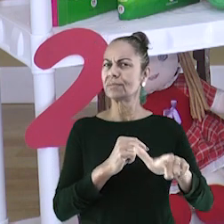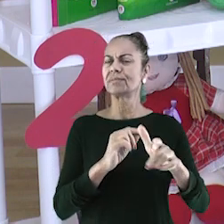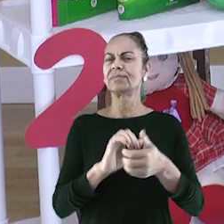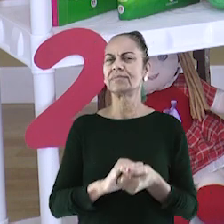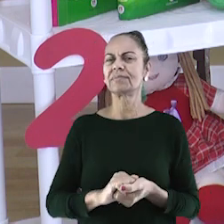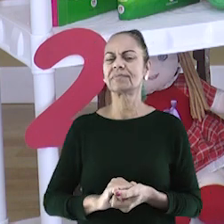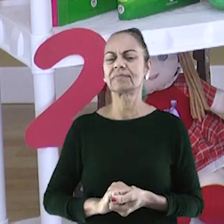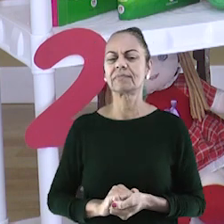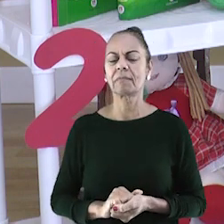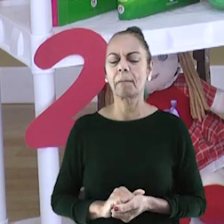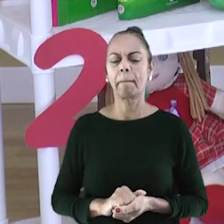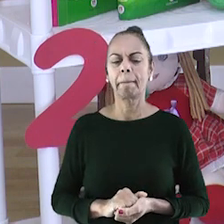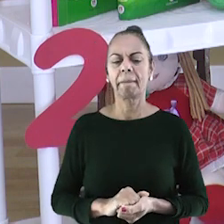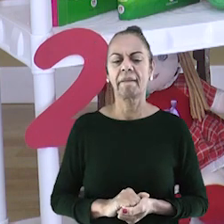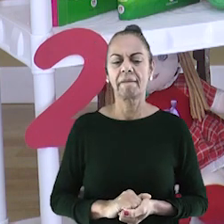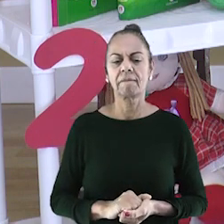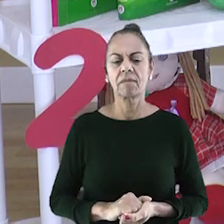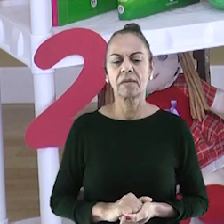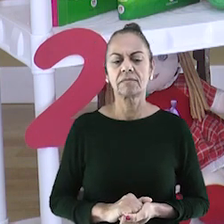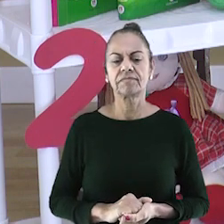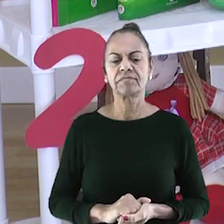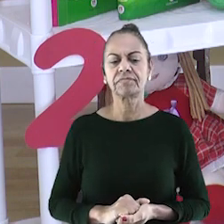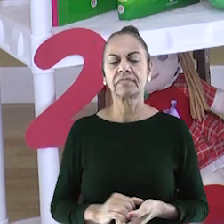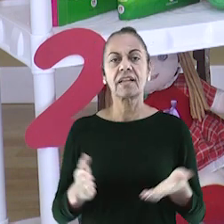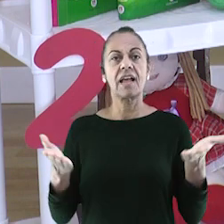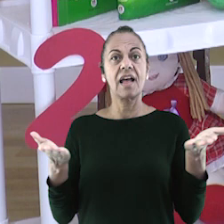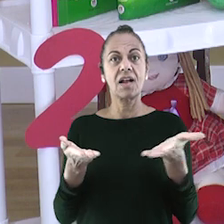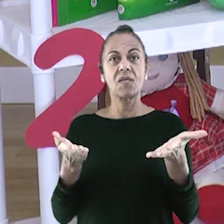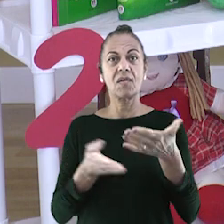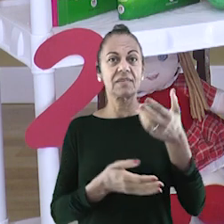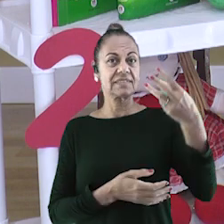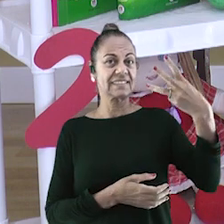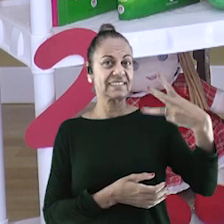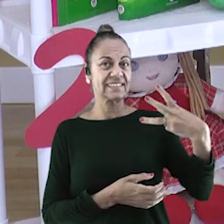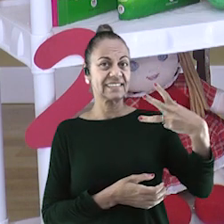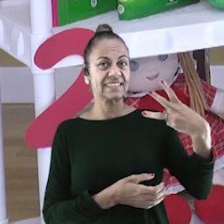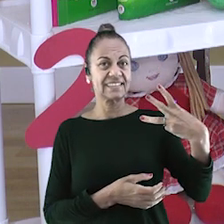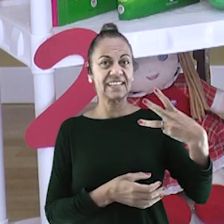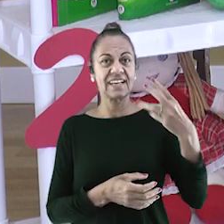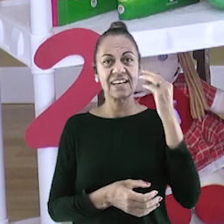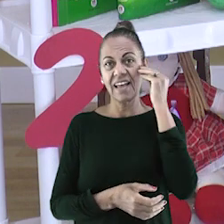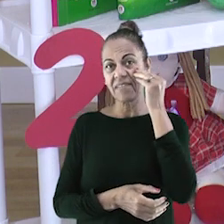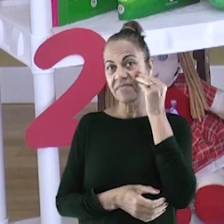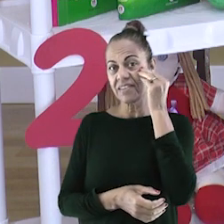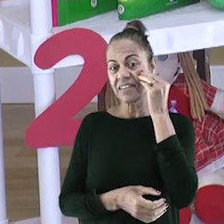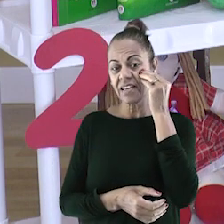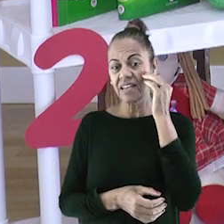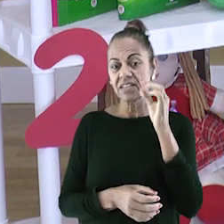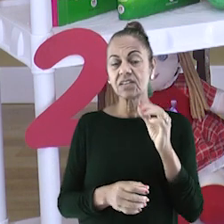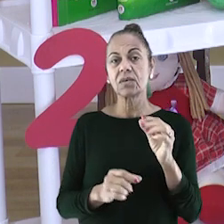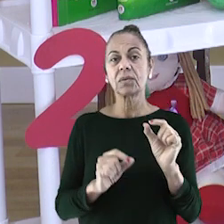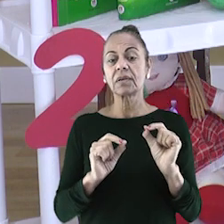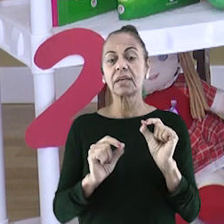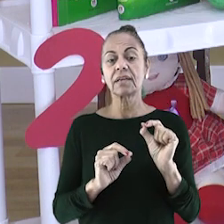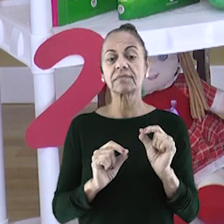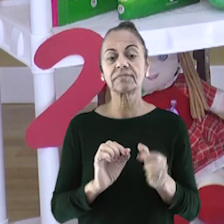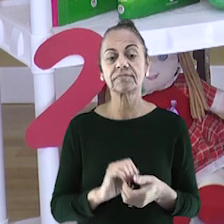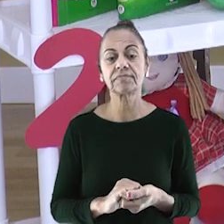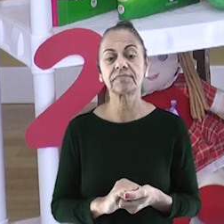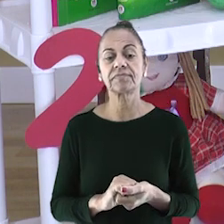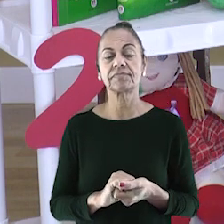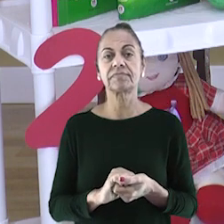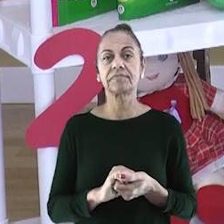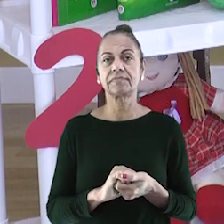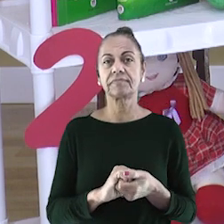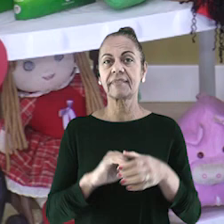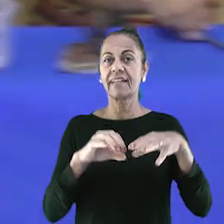gente lavar a mão e começar tudo de novo. Então, vamos então para o nosso